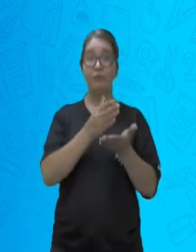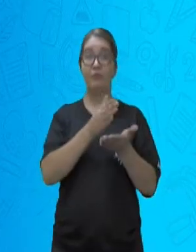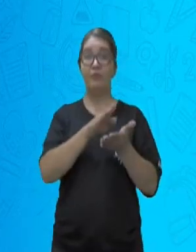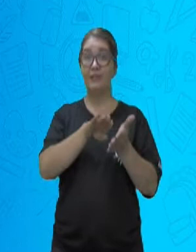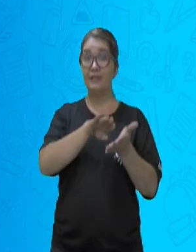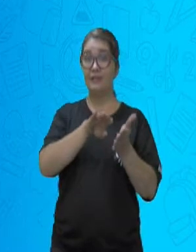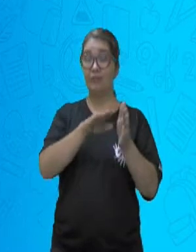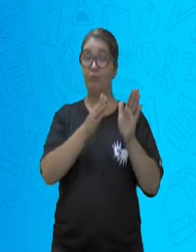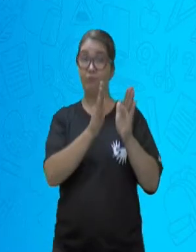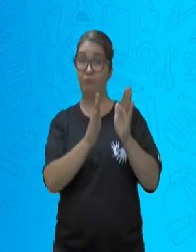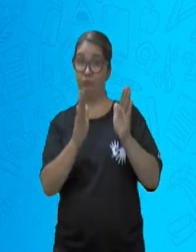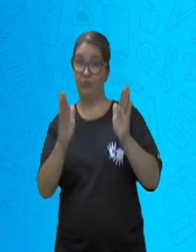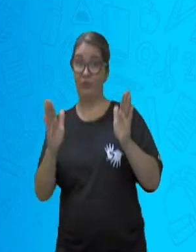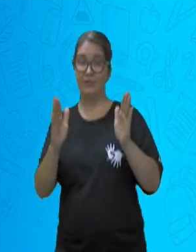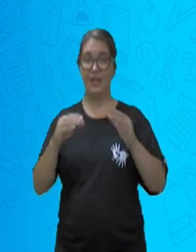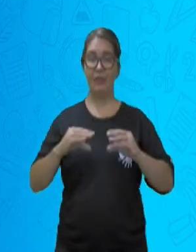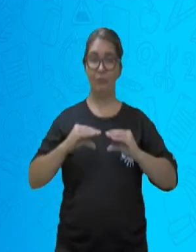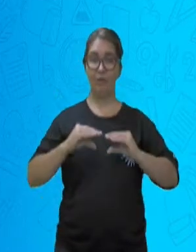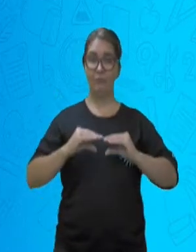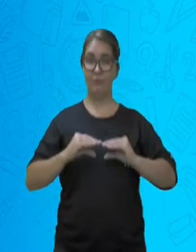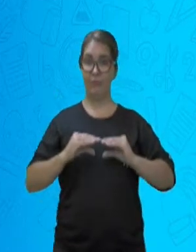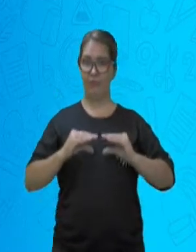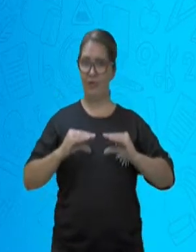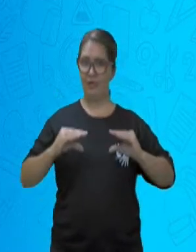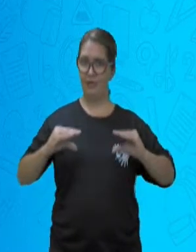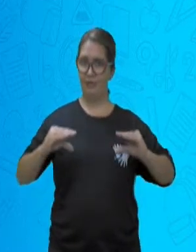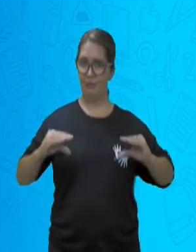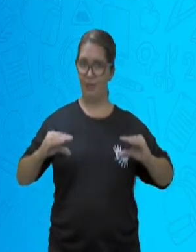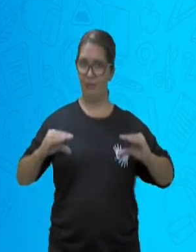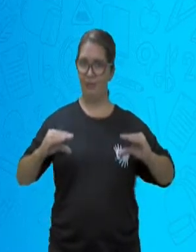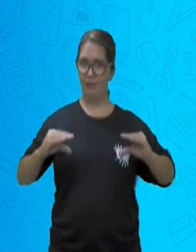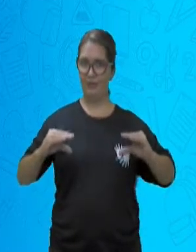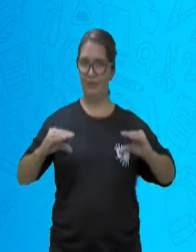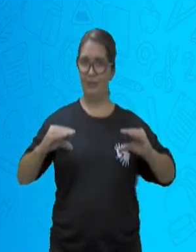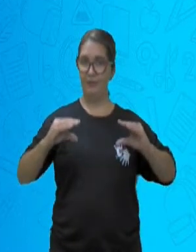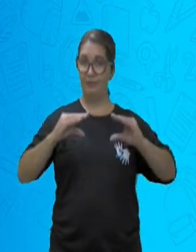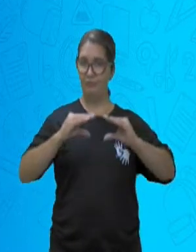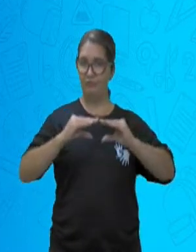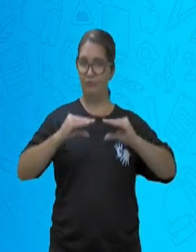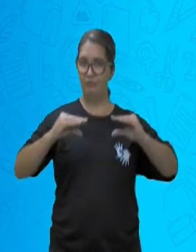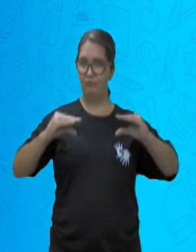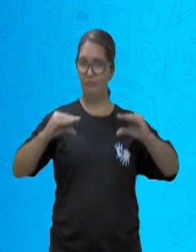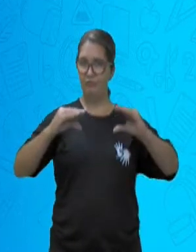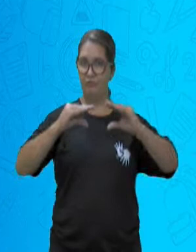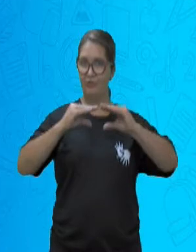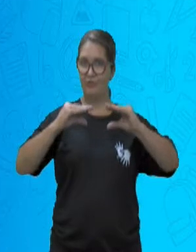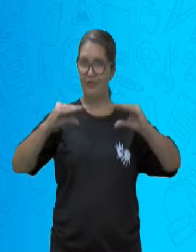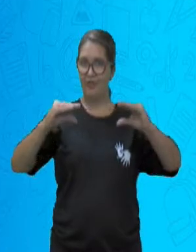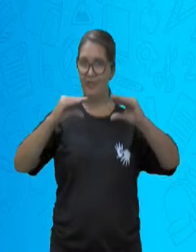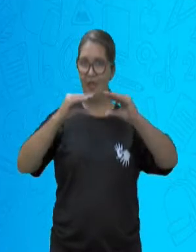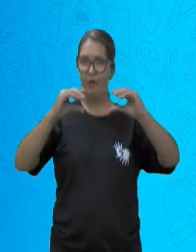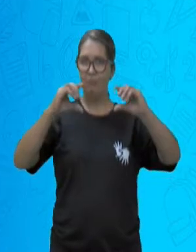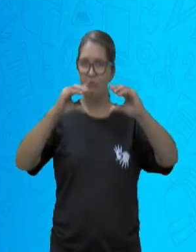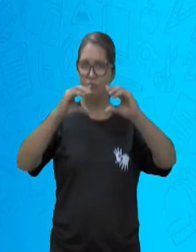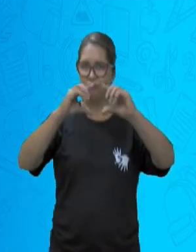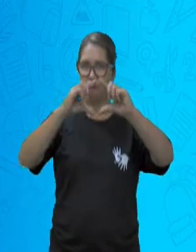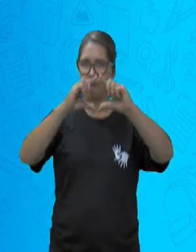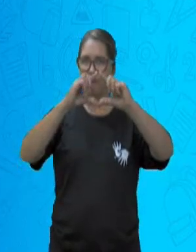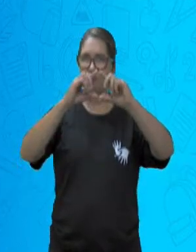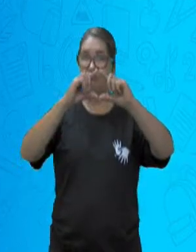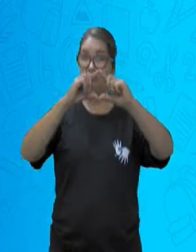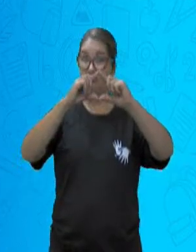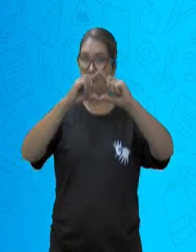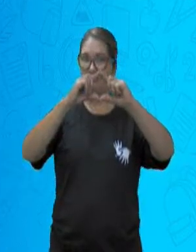a base da pirâmide é maior e o topo bem pequenininho. E a gente vai saber a importância